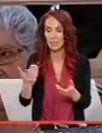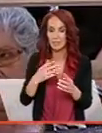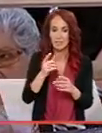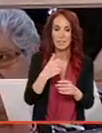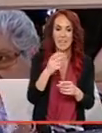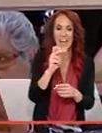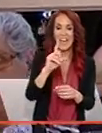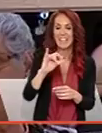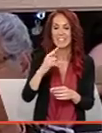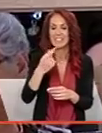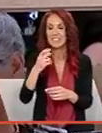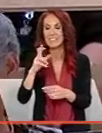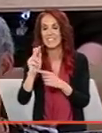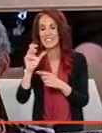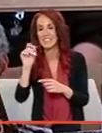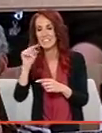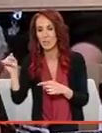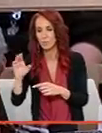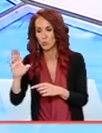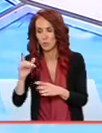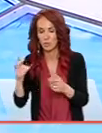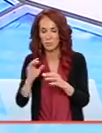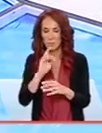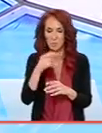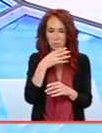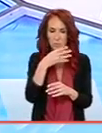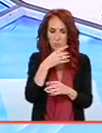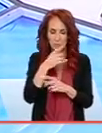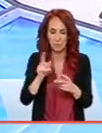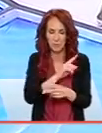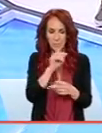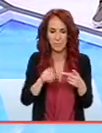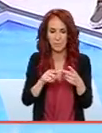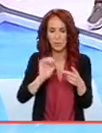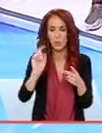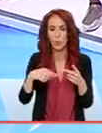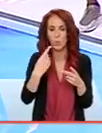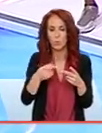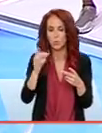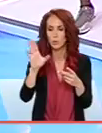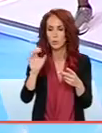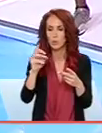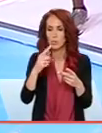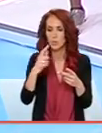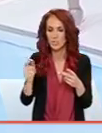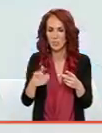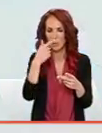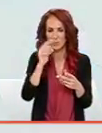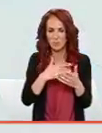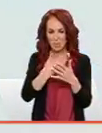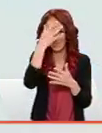que é uma aliteração, mas não me parece que lá chegue. Próximo a palavra de apreço, chega-nos do Jorge, diz ele, com comentadores